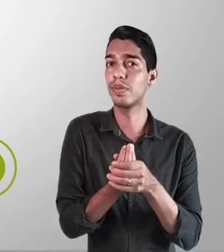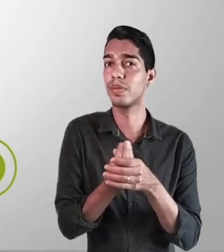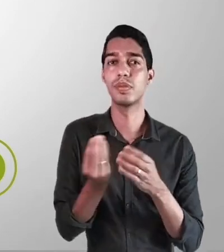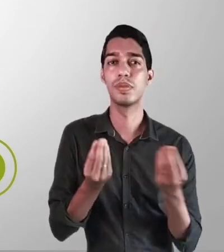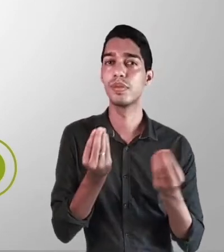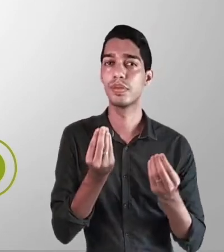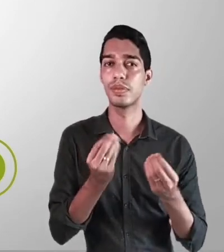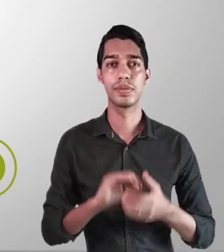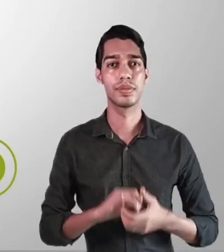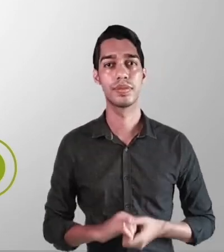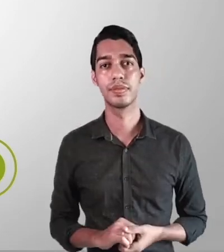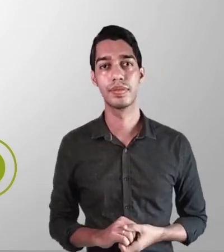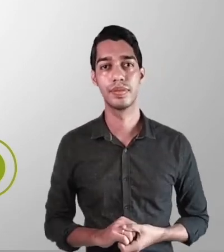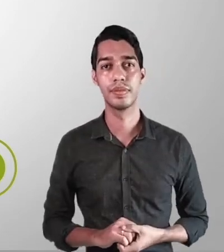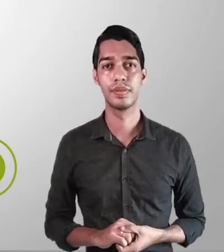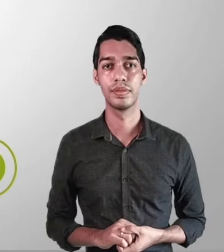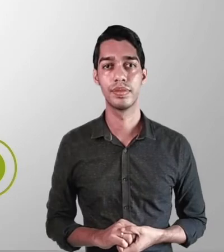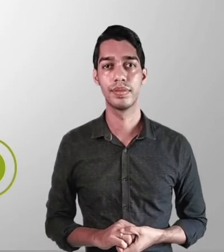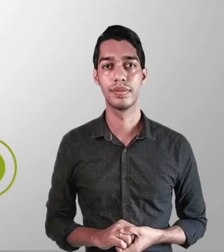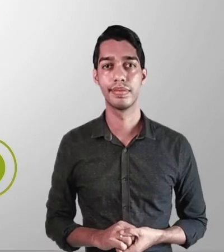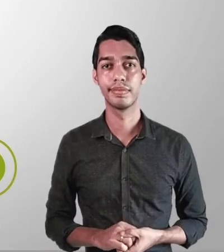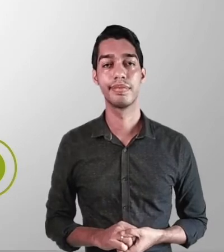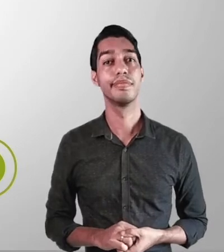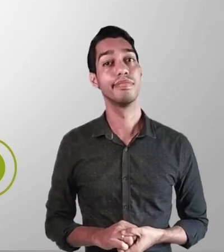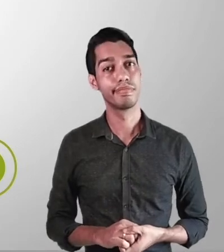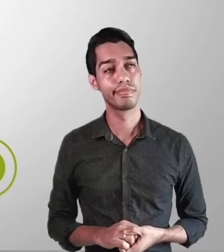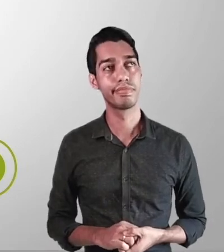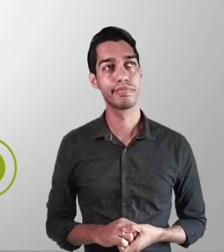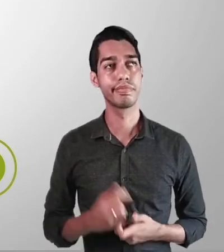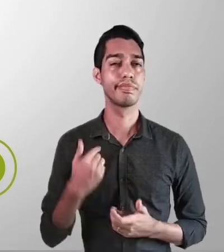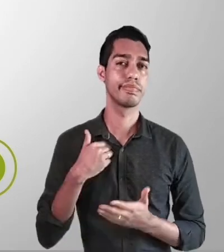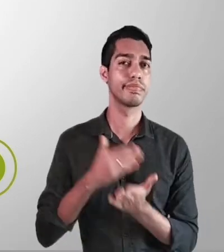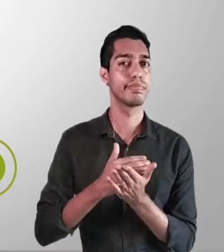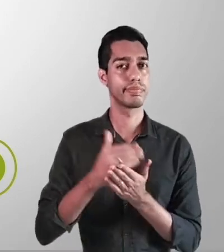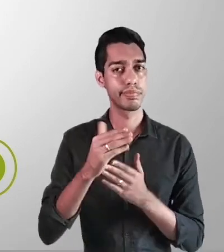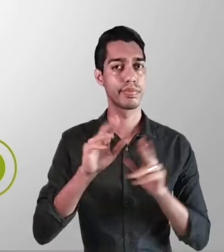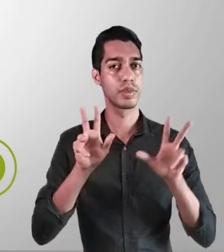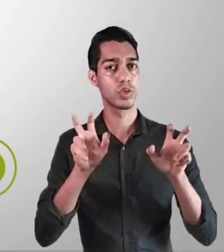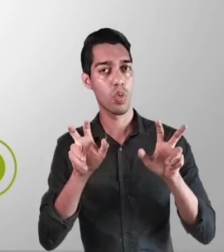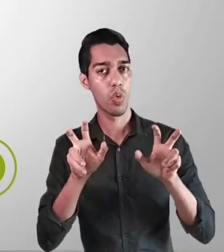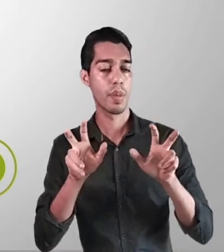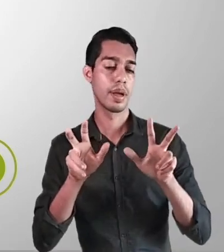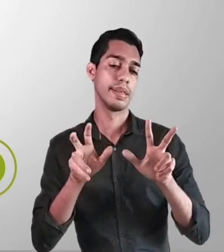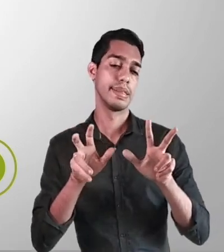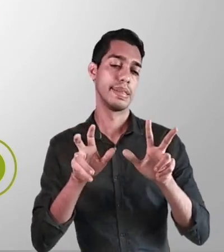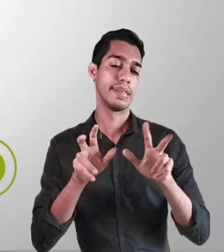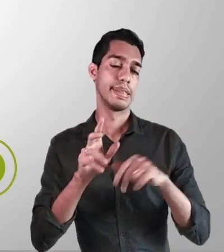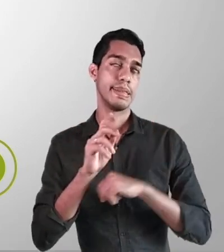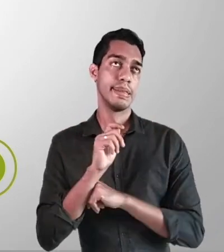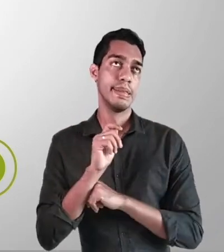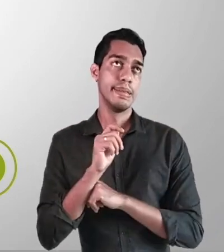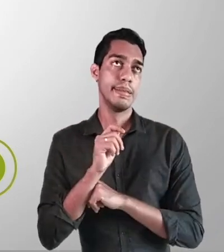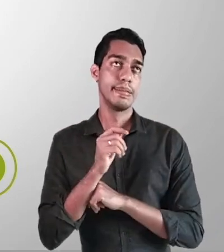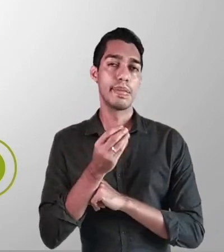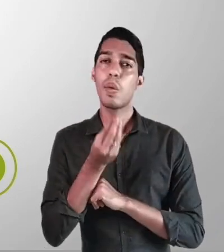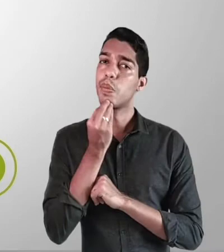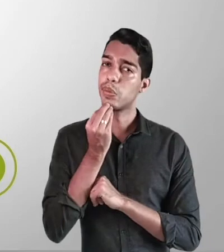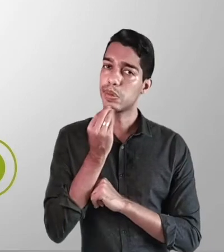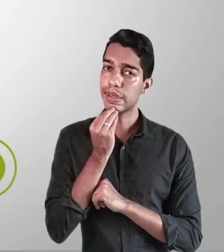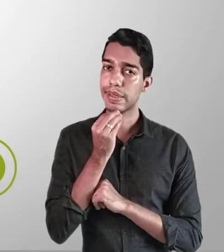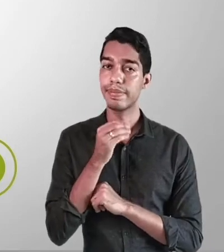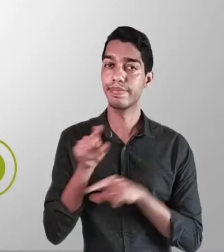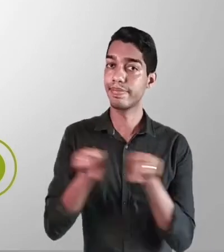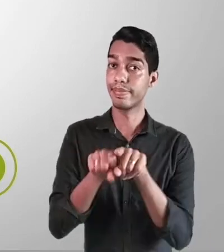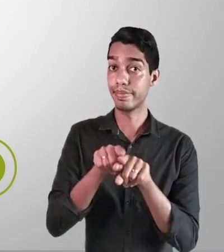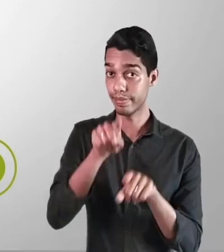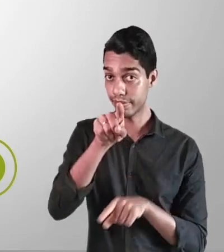Bom, acho que começando pela questão das oportunidades, eu acho que olhando um pouco, e também olhando um pouco para todo o contexto colocado pelo